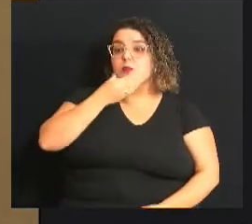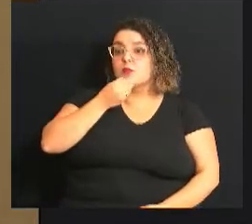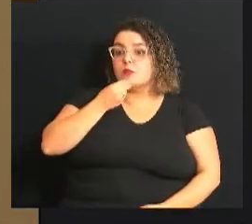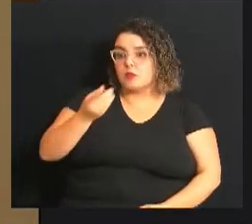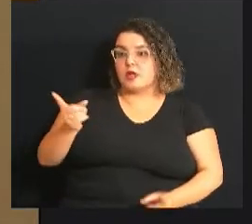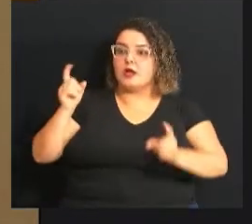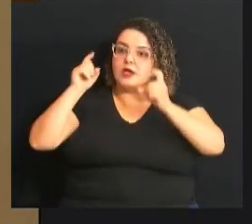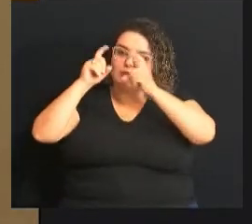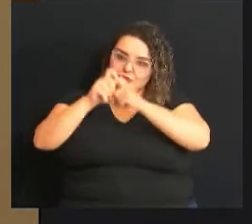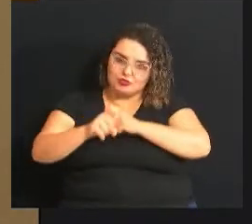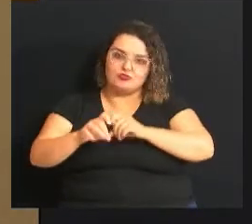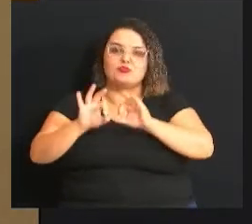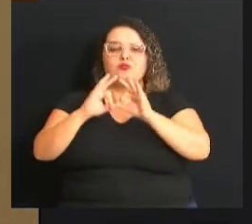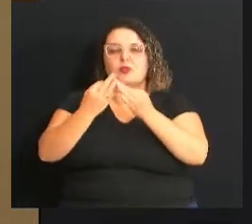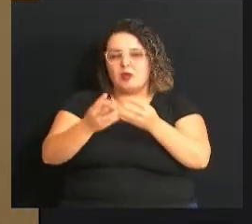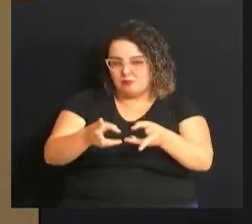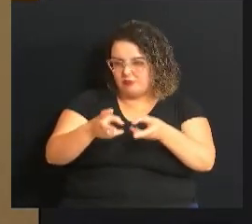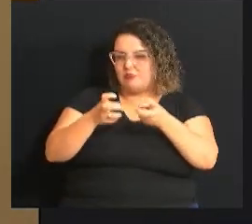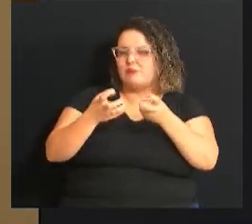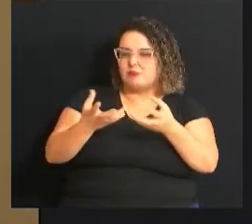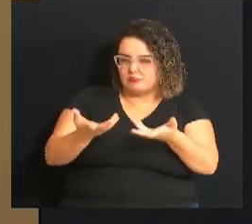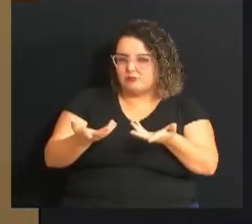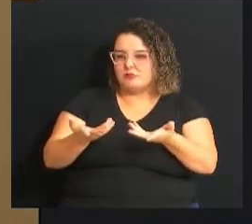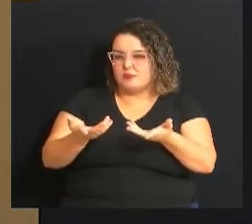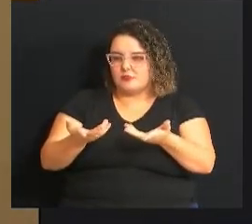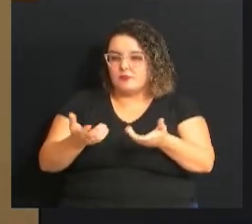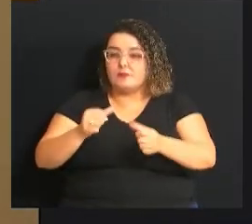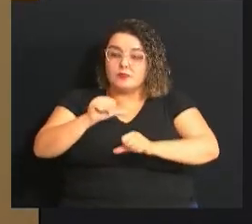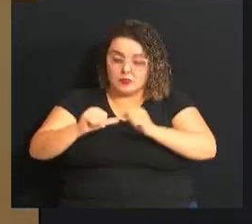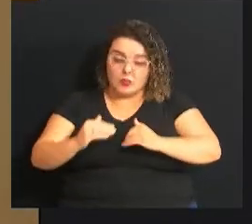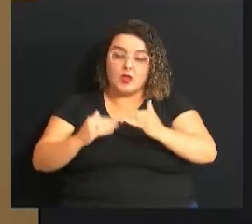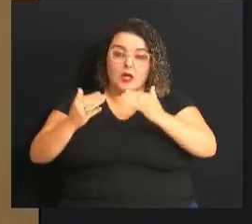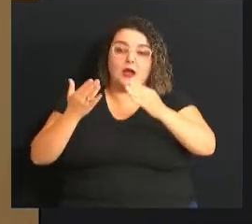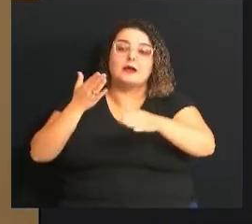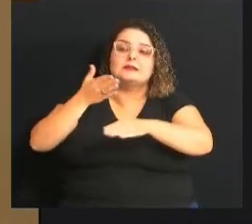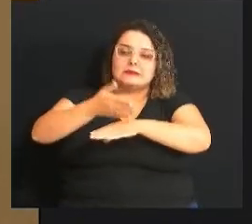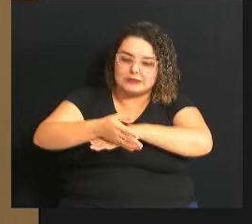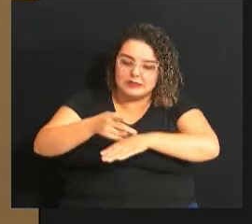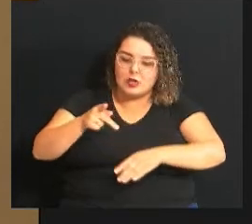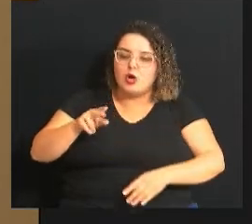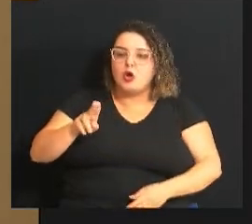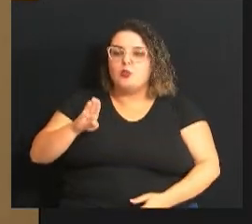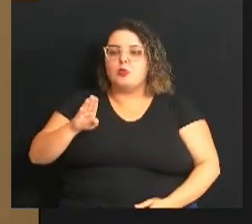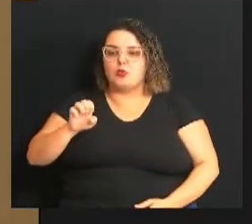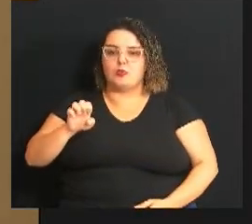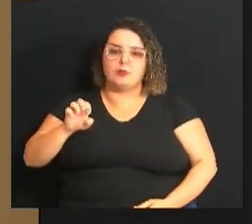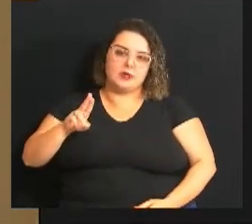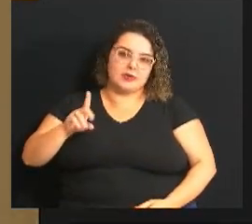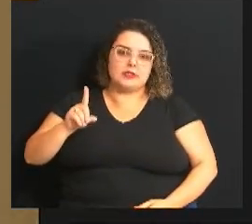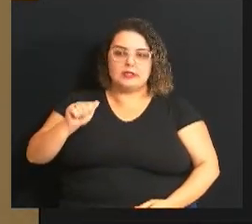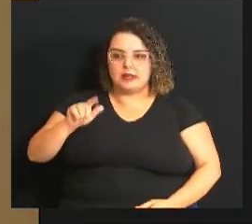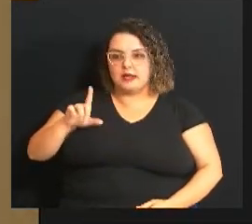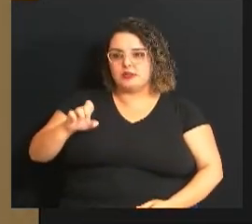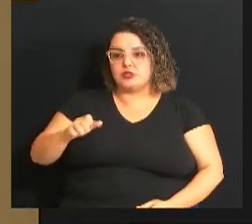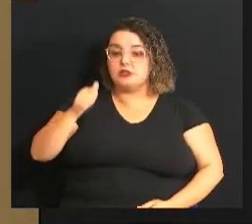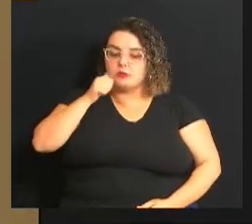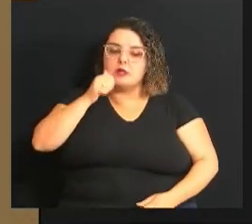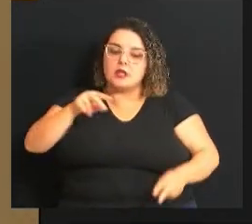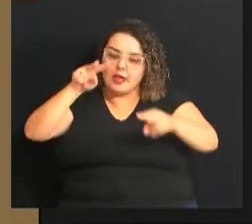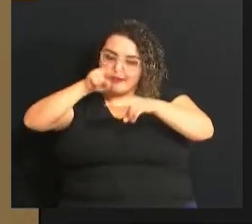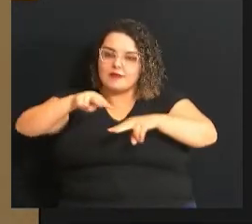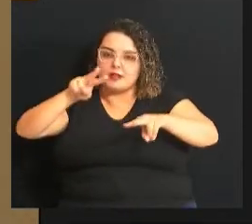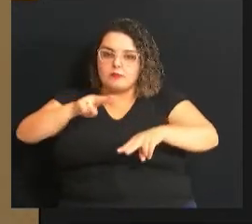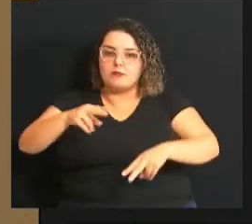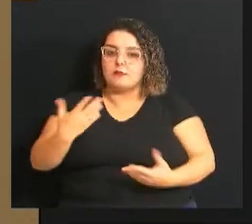família perceber o desenvolvimento, a entrada da puberdade, né? Na menina é visível, mas no menino, muitas vezes,